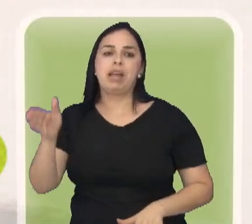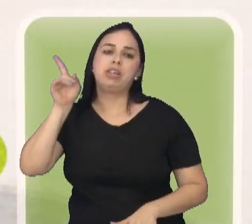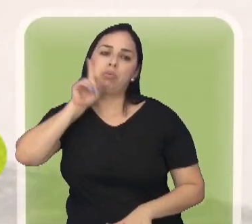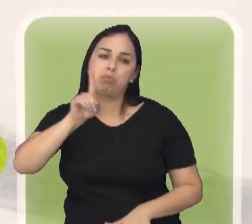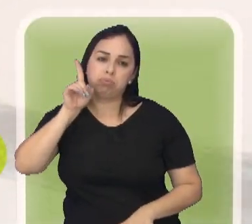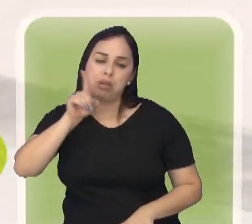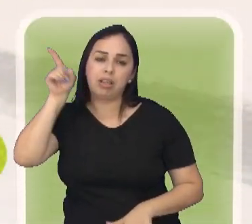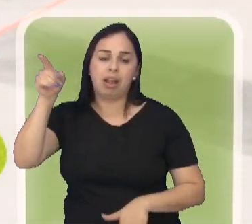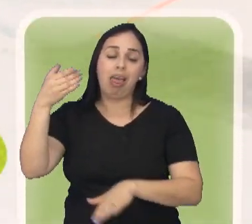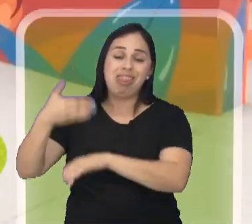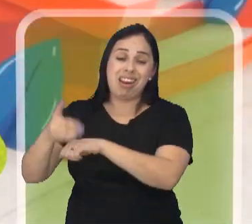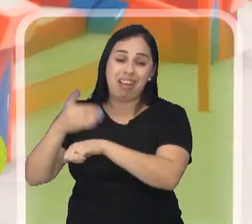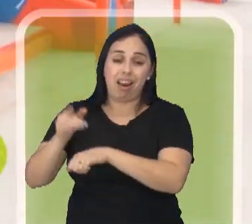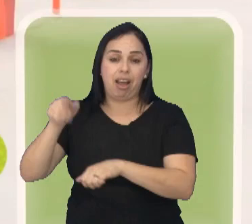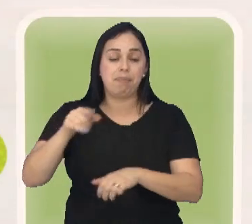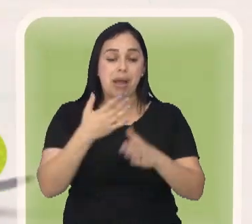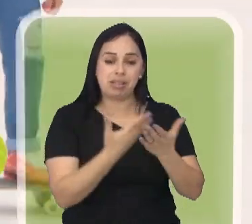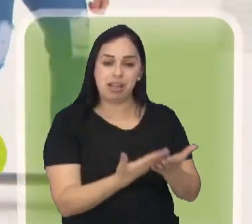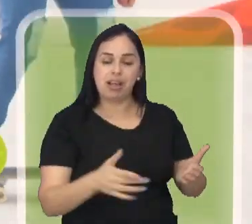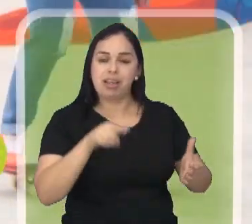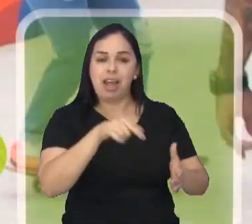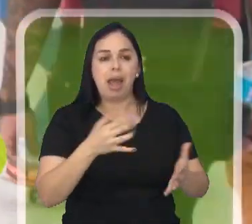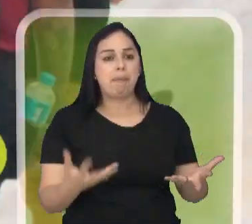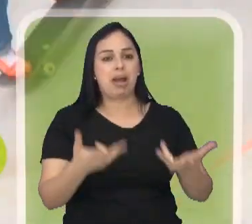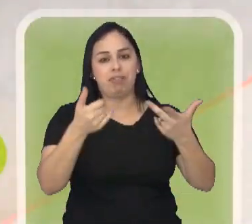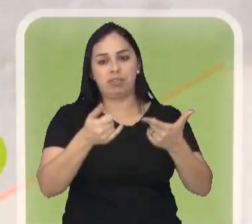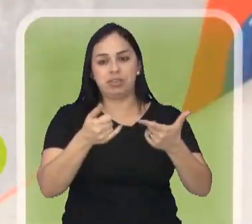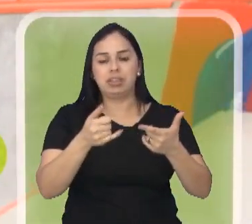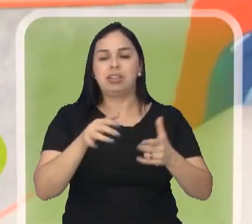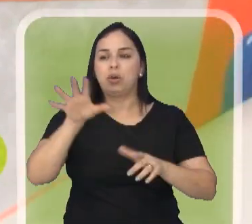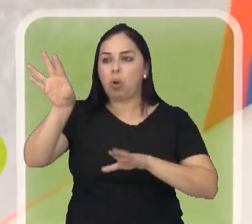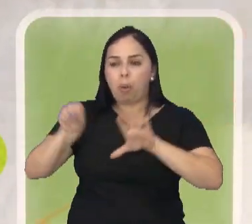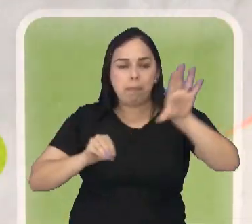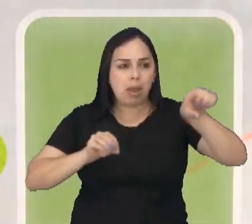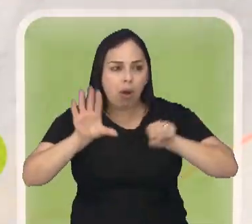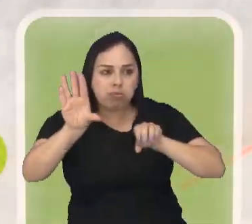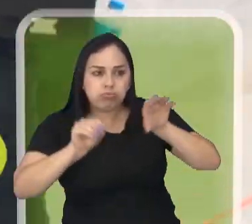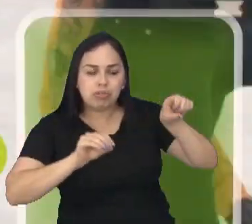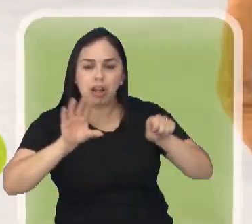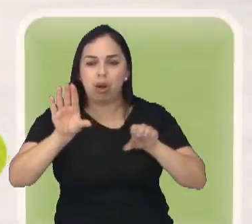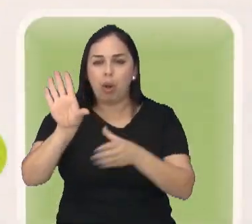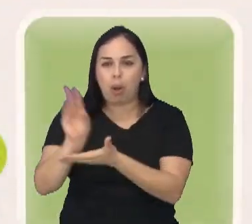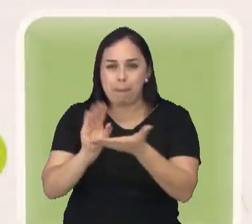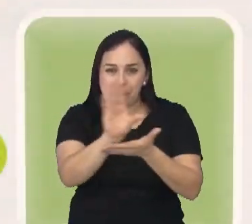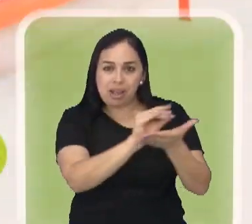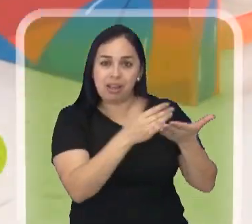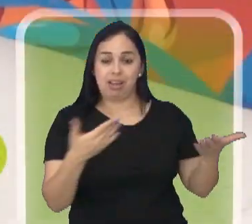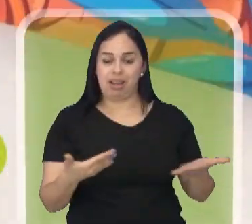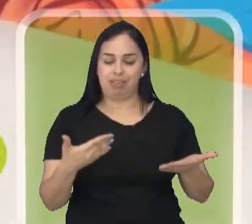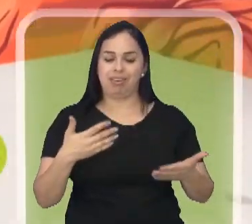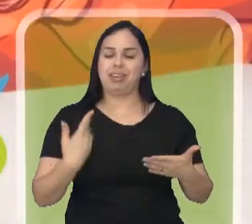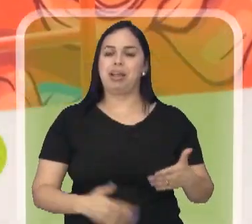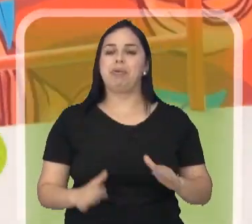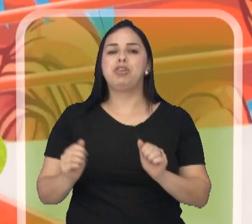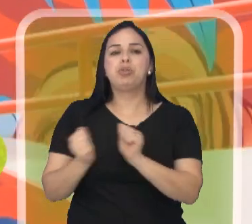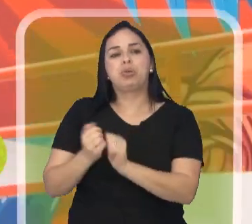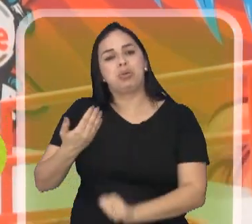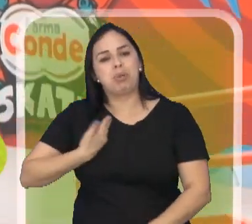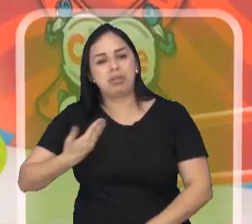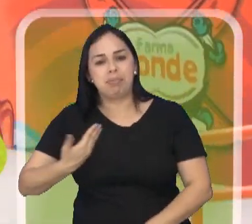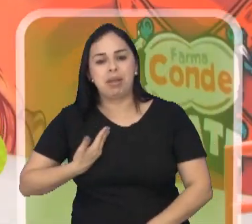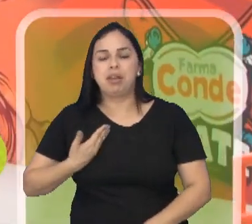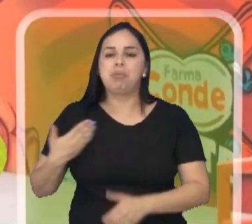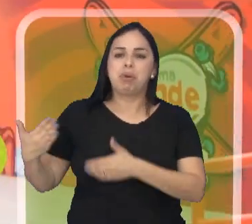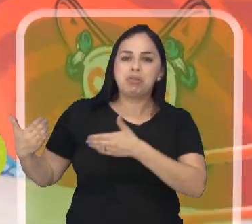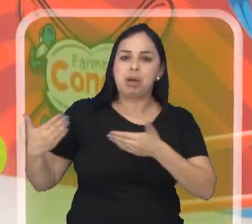E, meu, ter essa pista aqui é incrível, porque a gente trouxe um pouquinho de cada pista de fora, e agora eu vou estar em casa, vou estar com meus amigos, posso trazer quem quiser aí